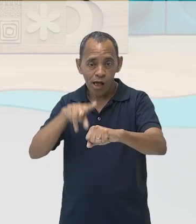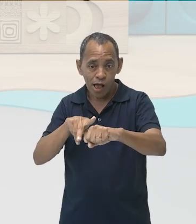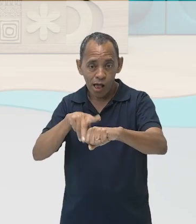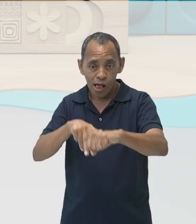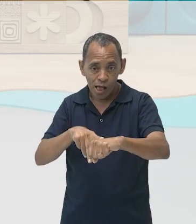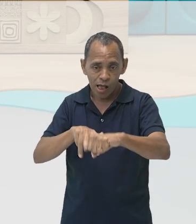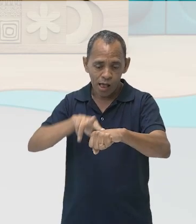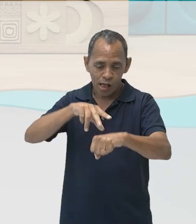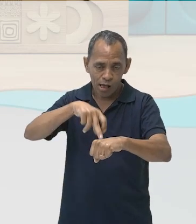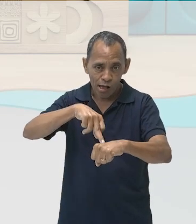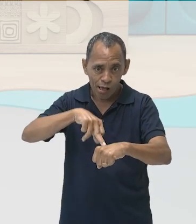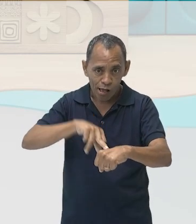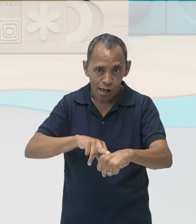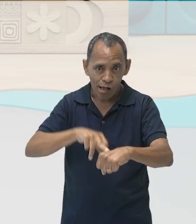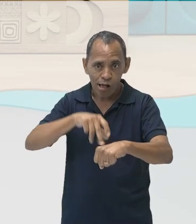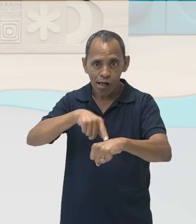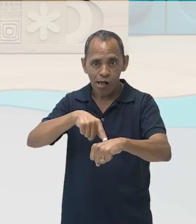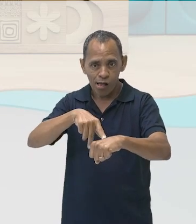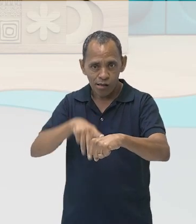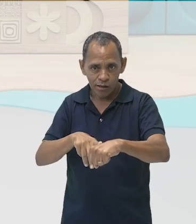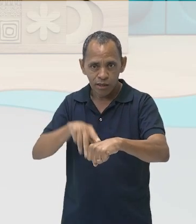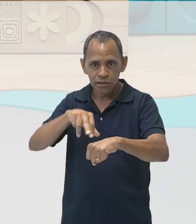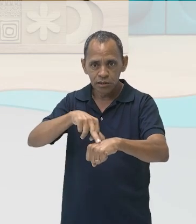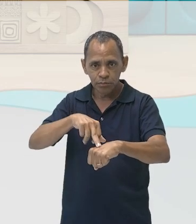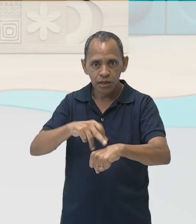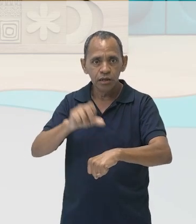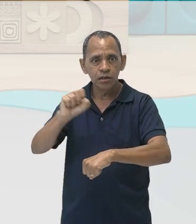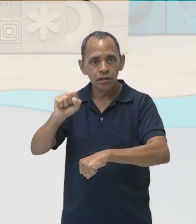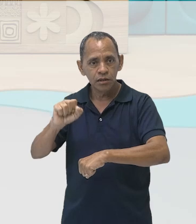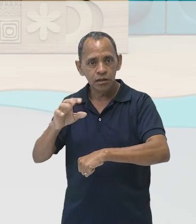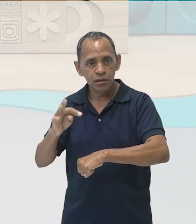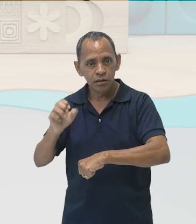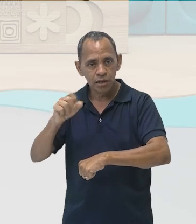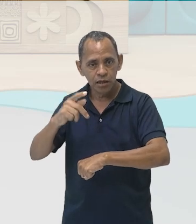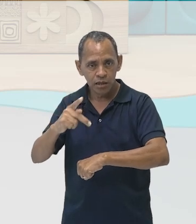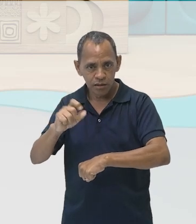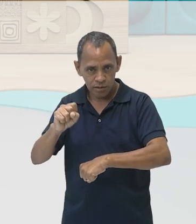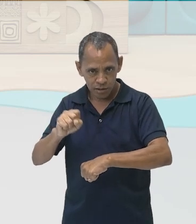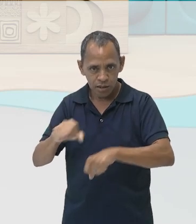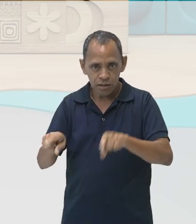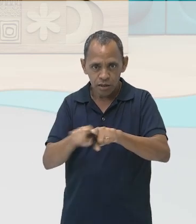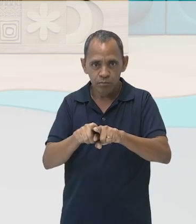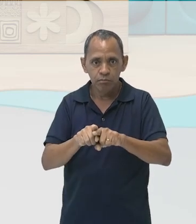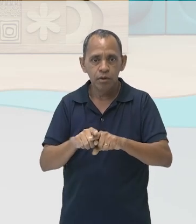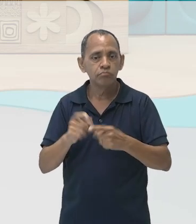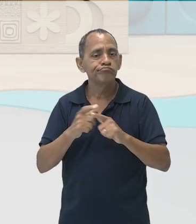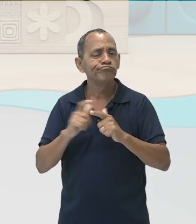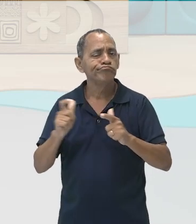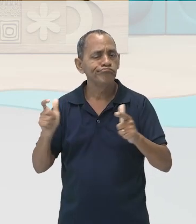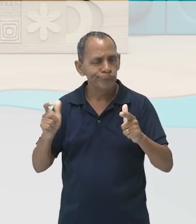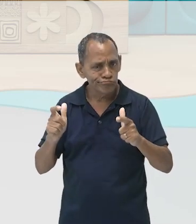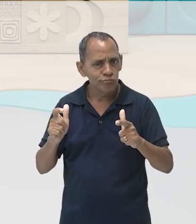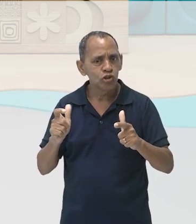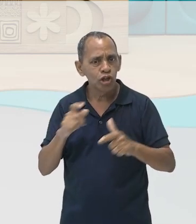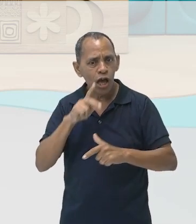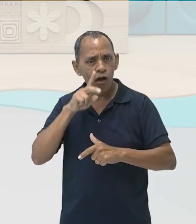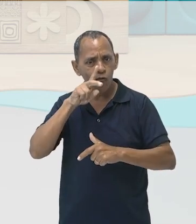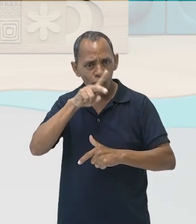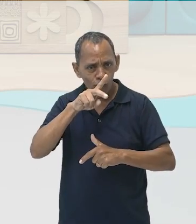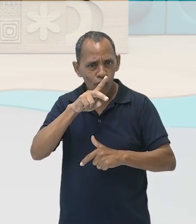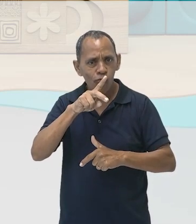aulas, né, onde você vai subir e descer esses steps, aí aumentando, potencializando a questão